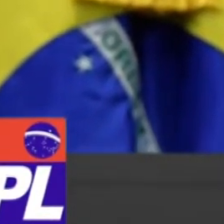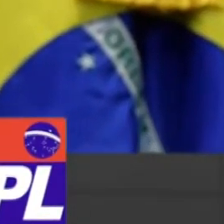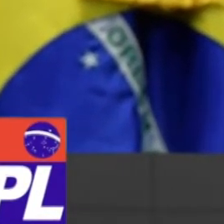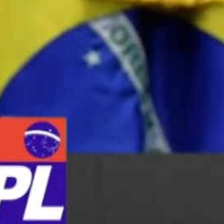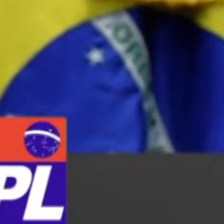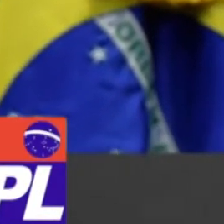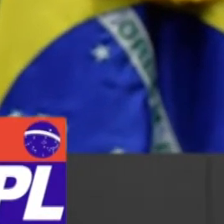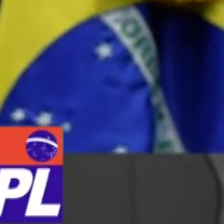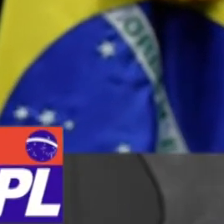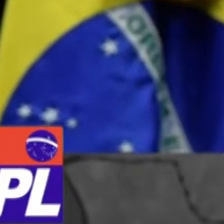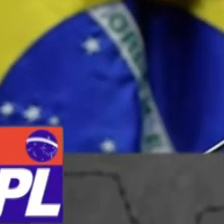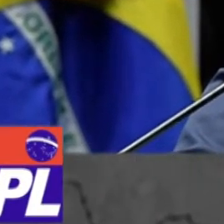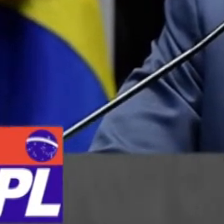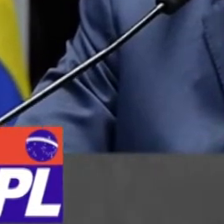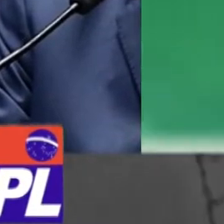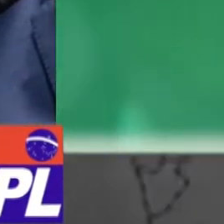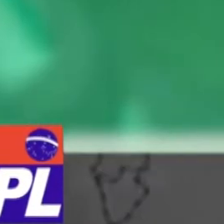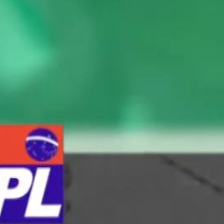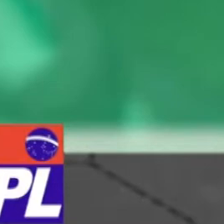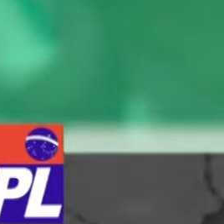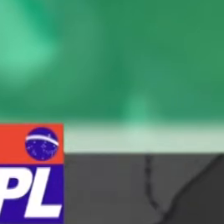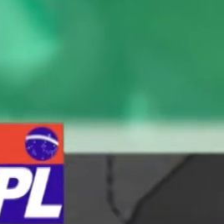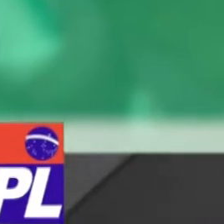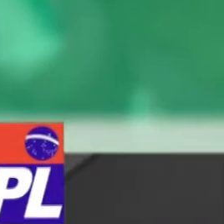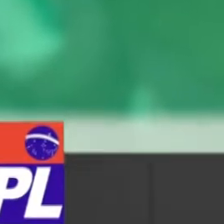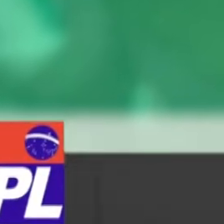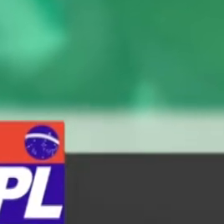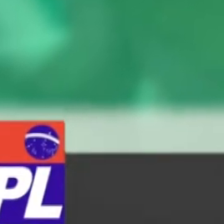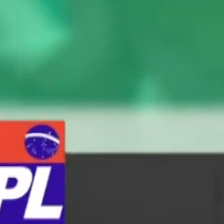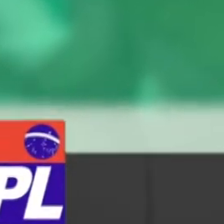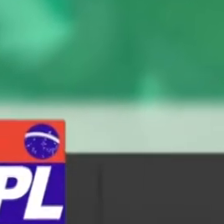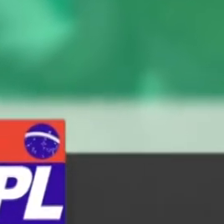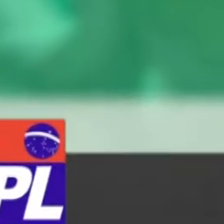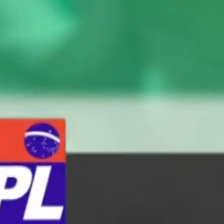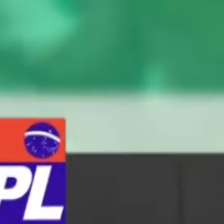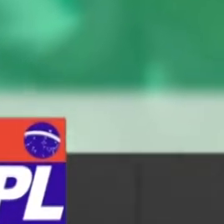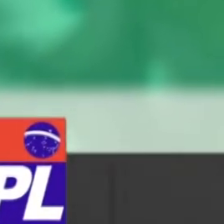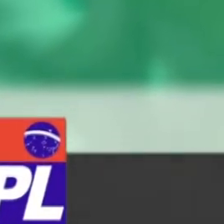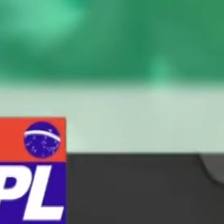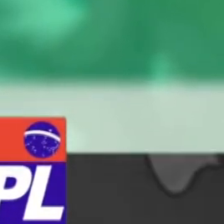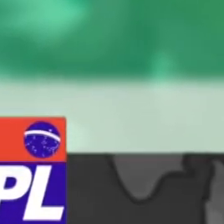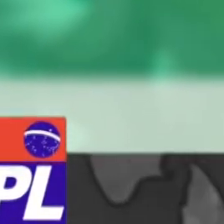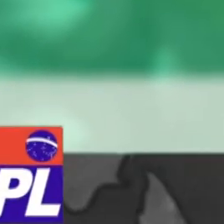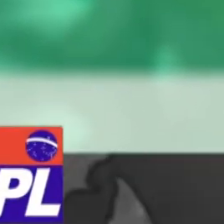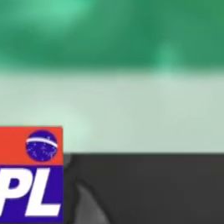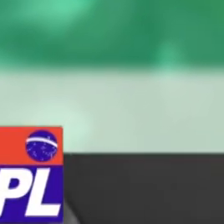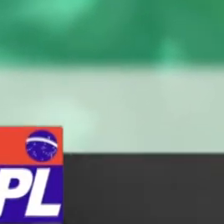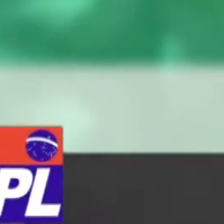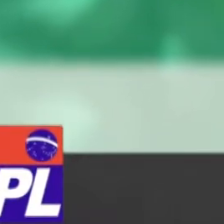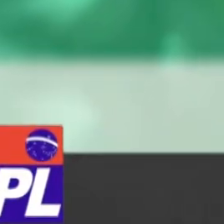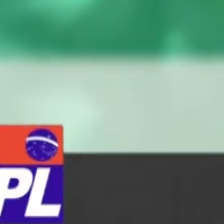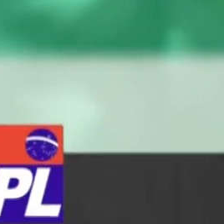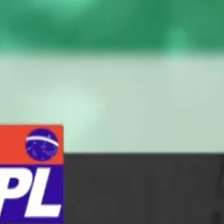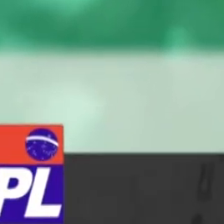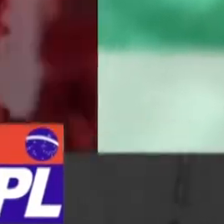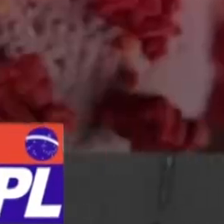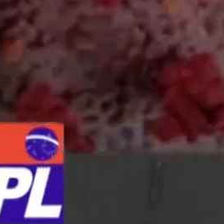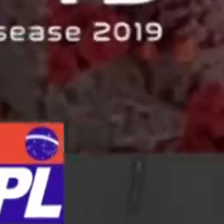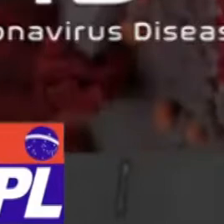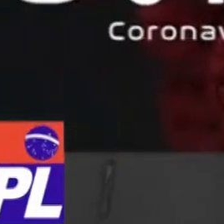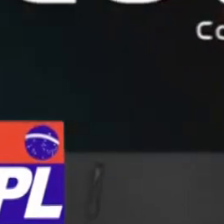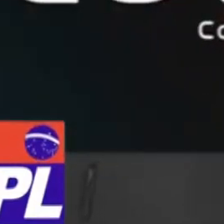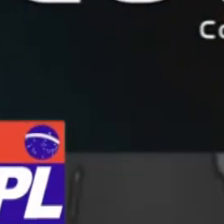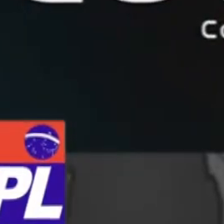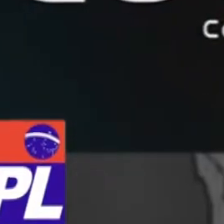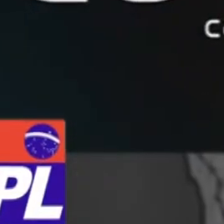viagens transformador segundo o senador serão matérias com objetivos Claros de aprimorar a situação social e econômica do país